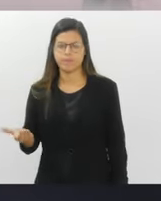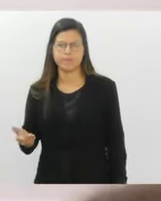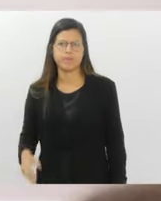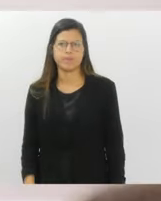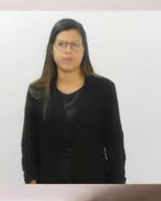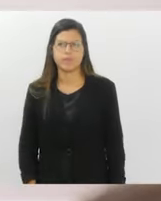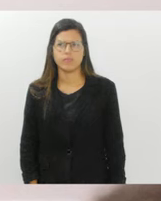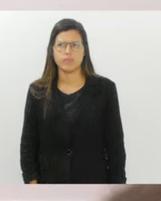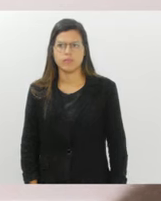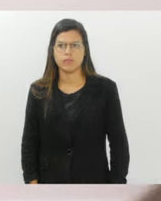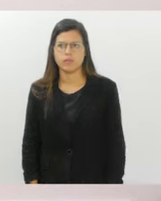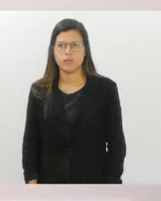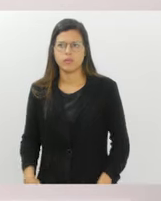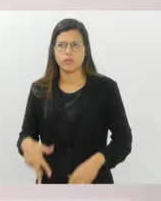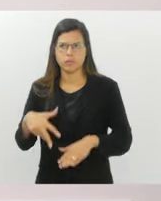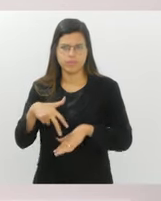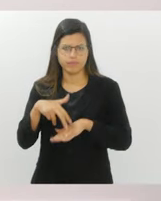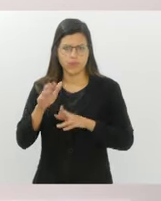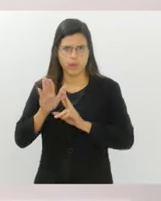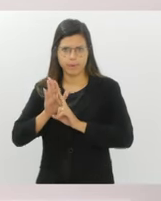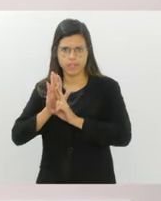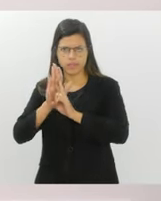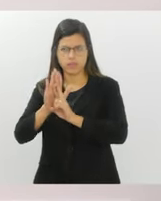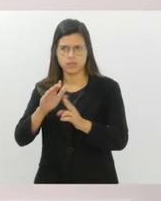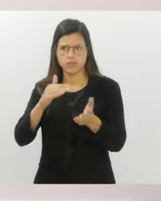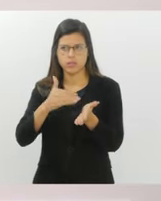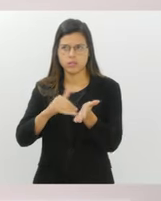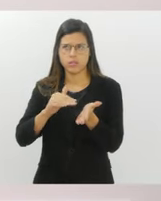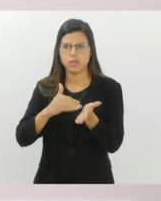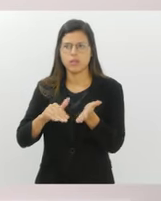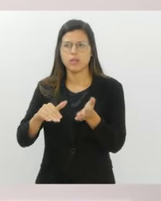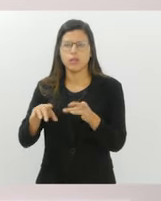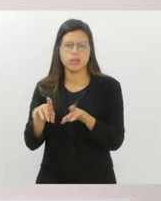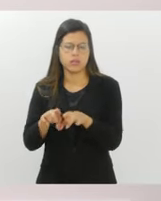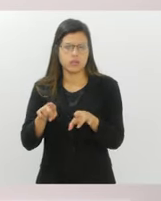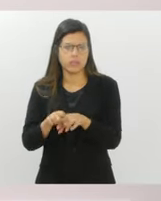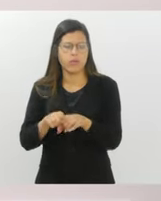Eu estou aqui hoje representando a secretaria, representando o secretário Aston Reis.